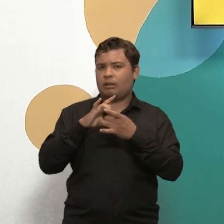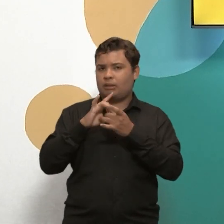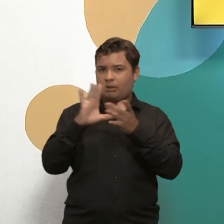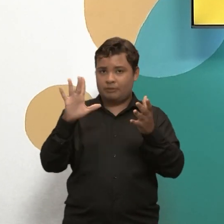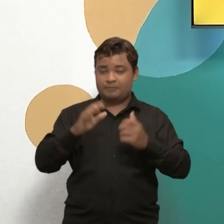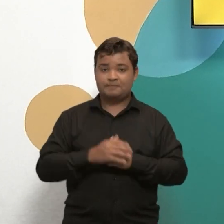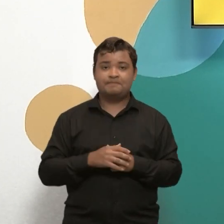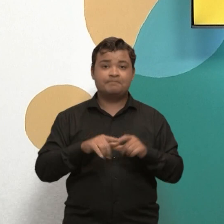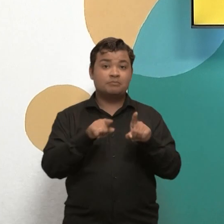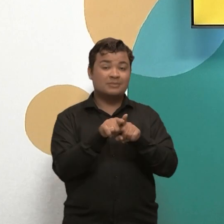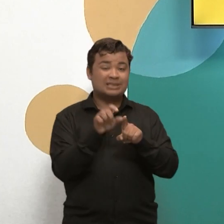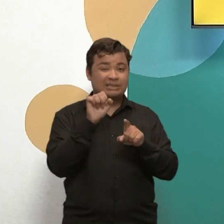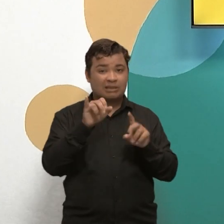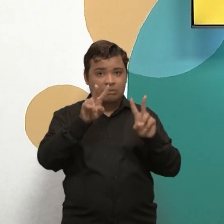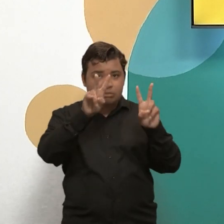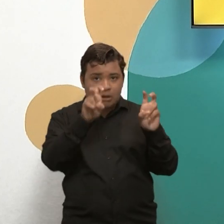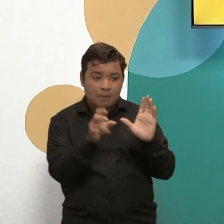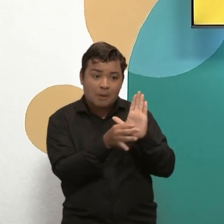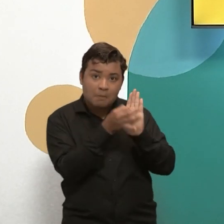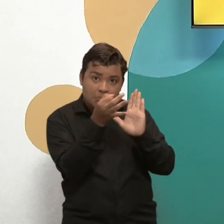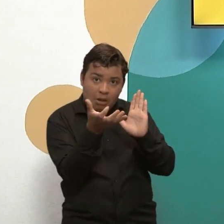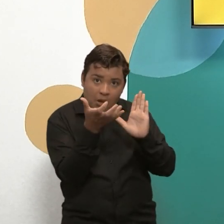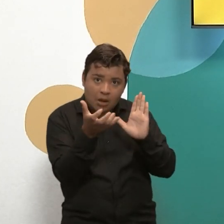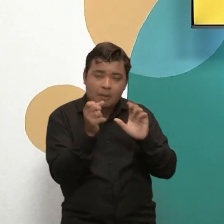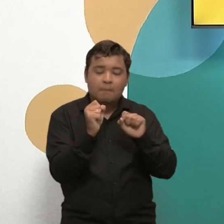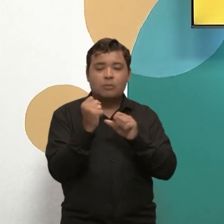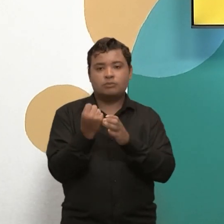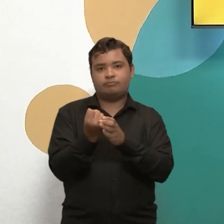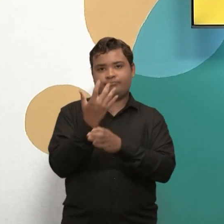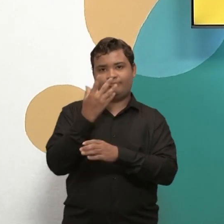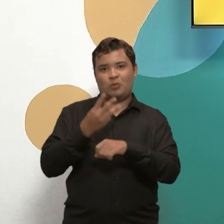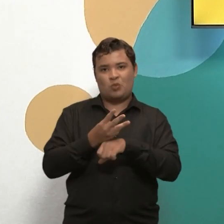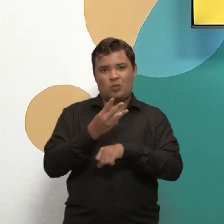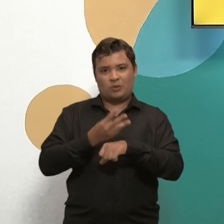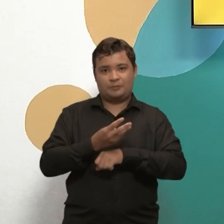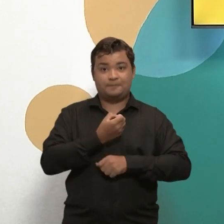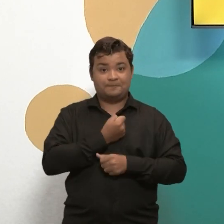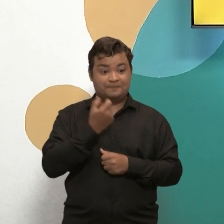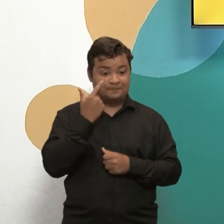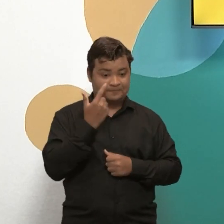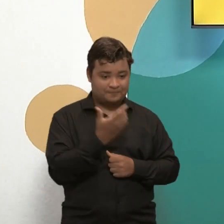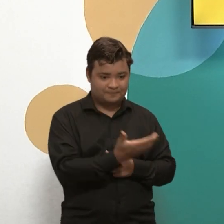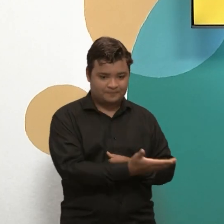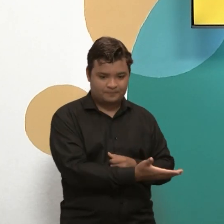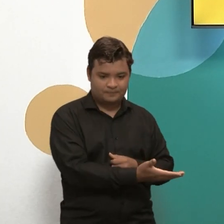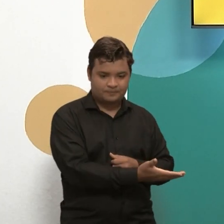sugerir alguma pauta, é só mandar a sua mensagem pelo WhatsApp. O número é o